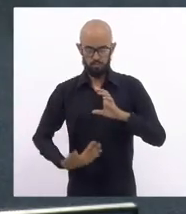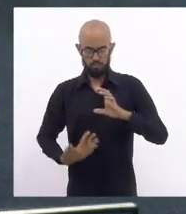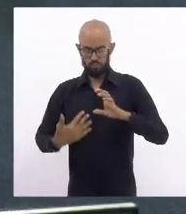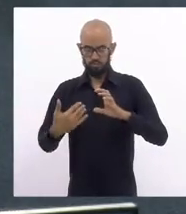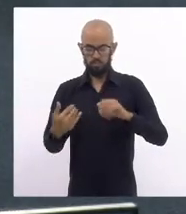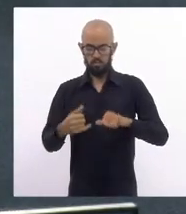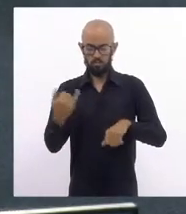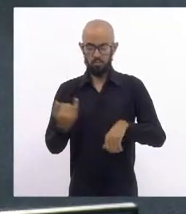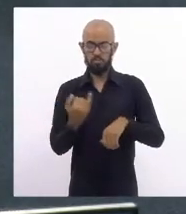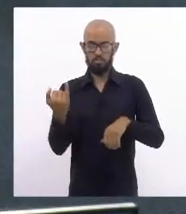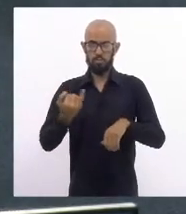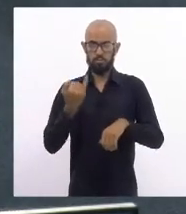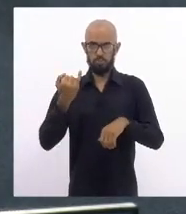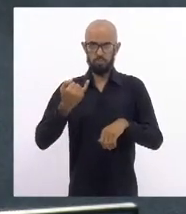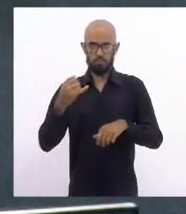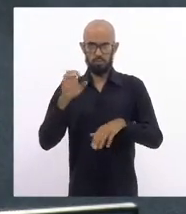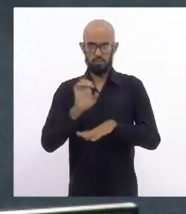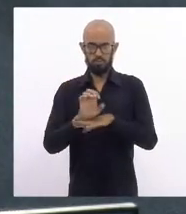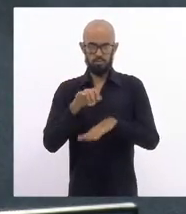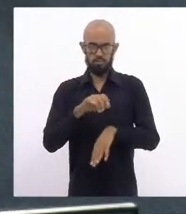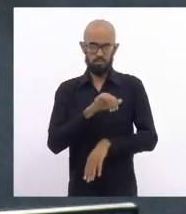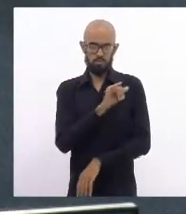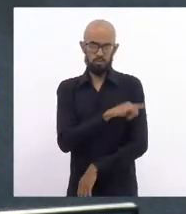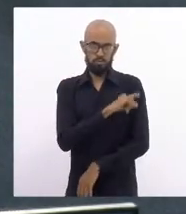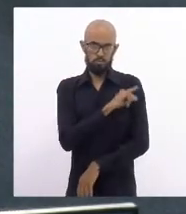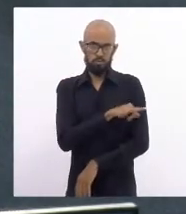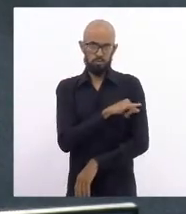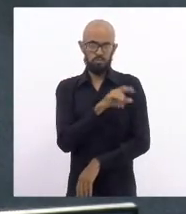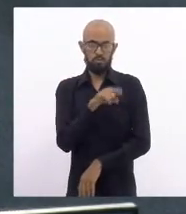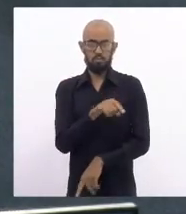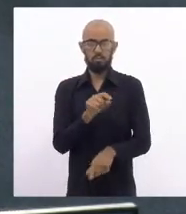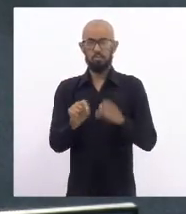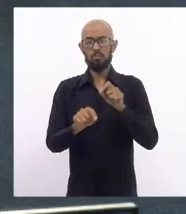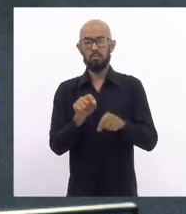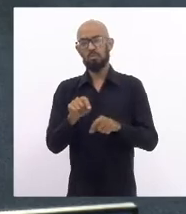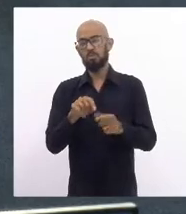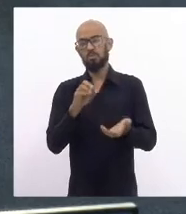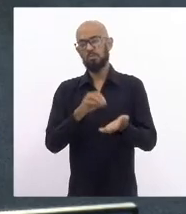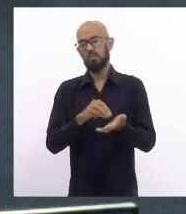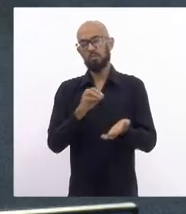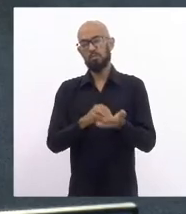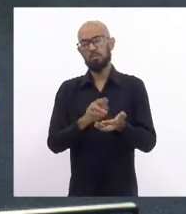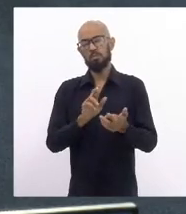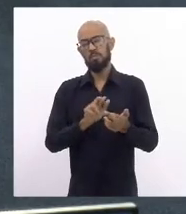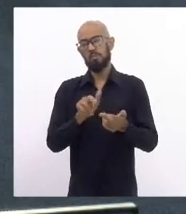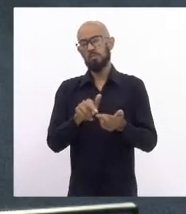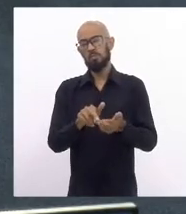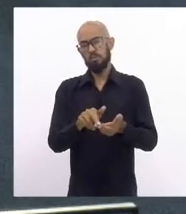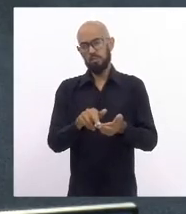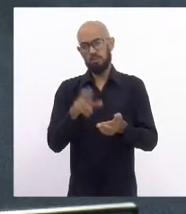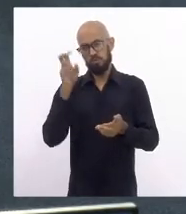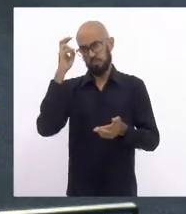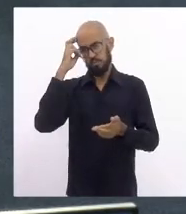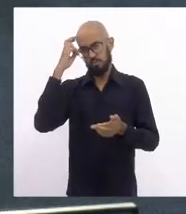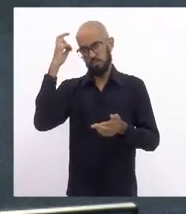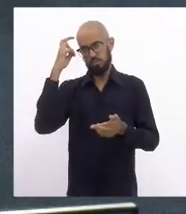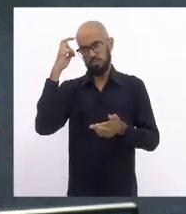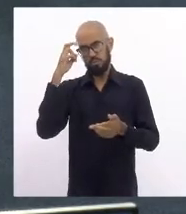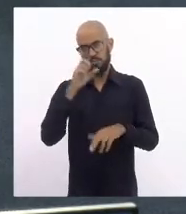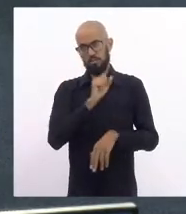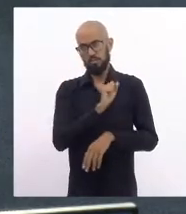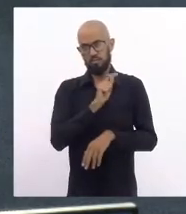no Estado do Rio de Janeiro, que é exatamente a falta de referência cultural. São